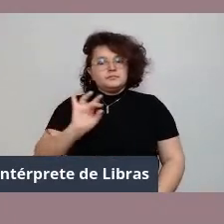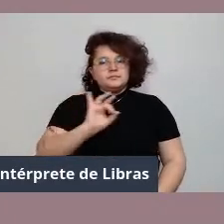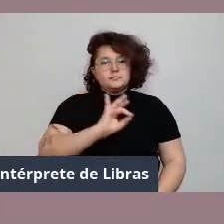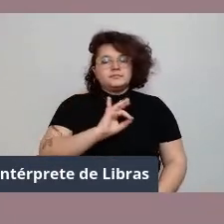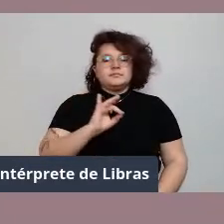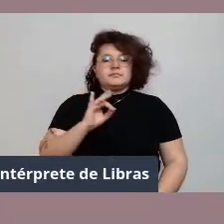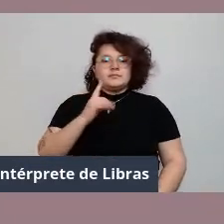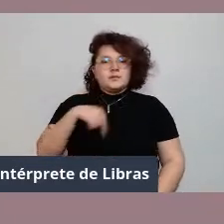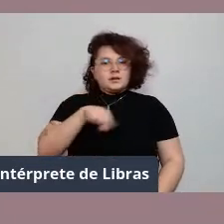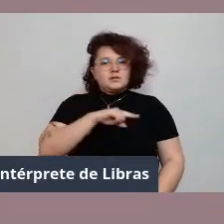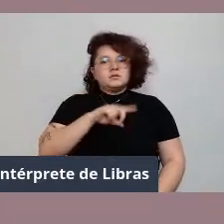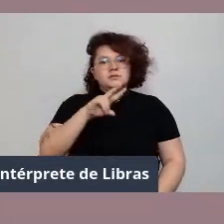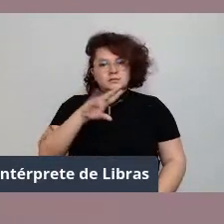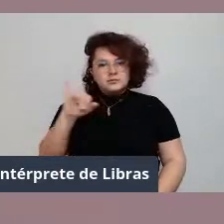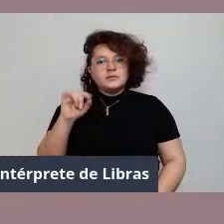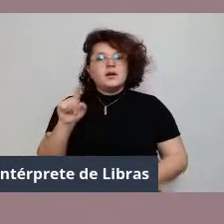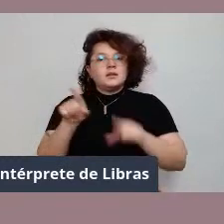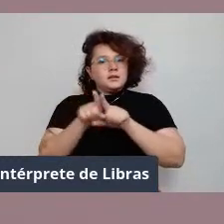será, né?